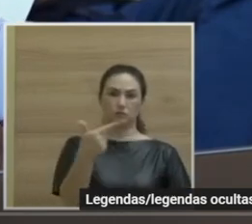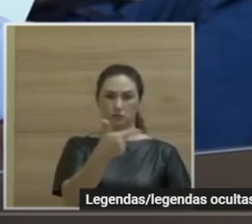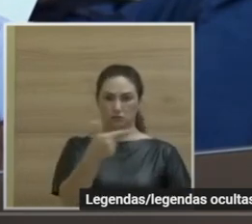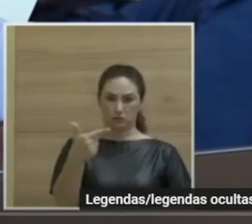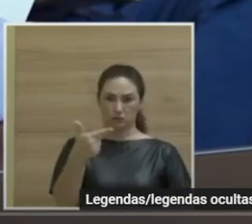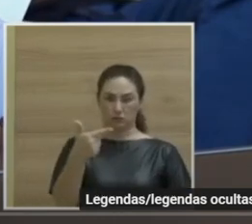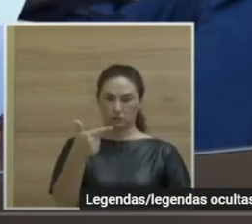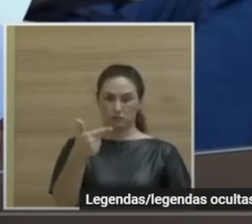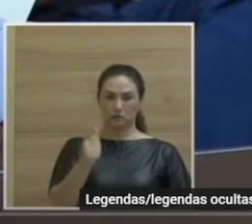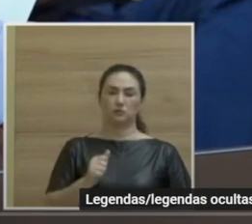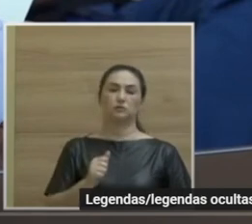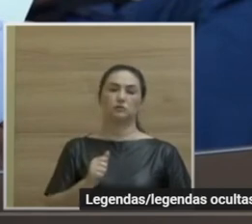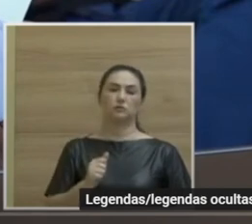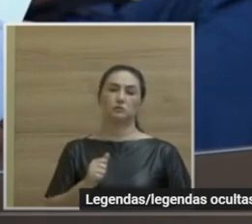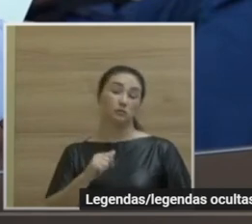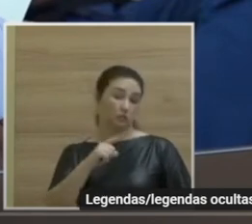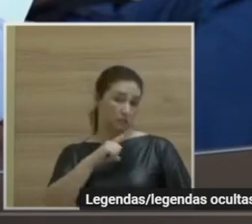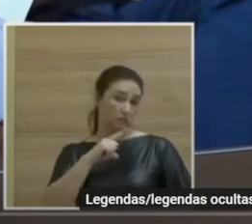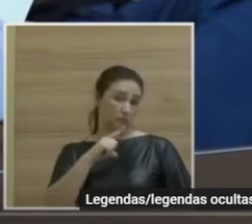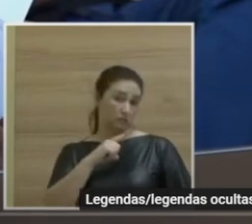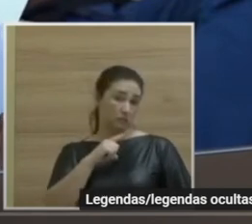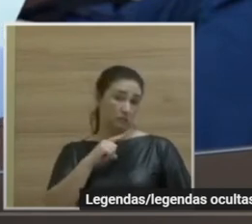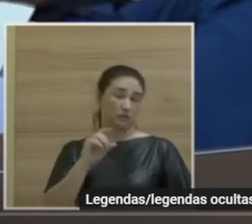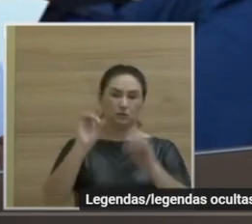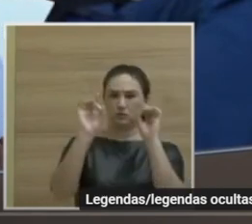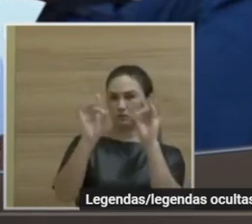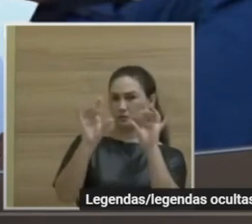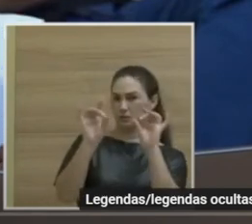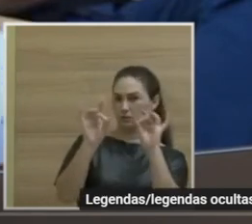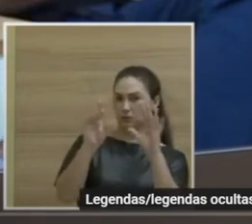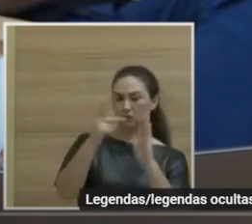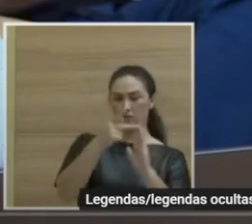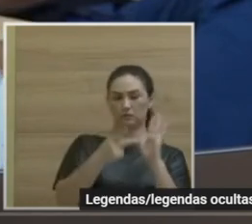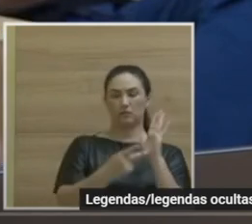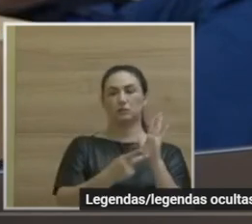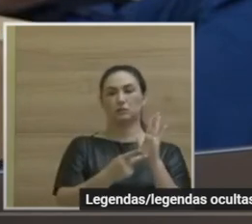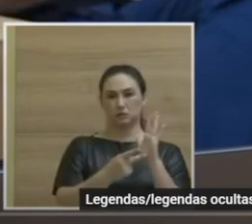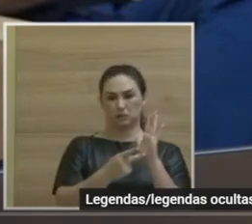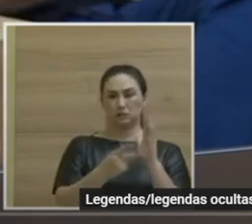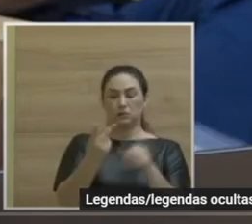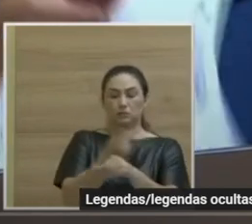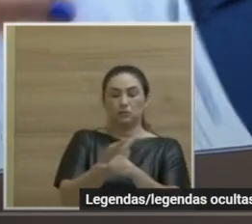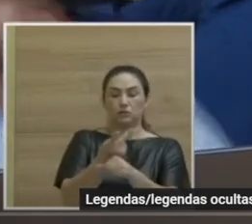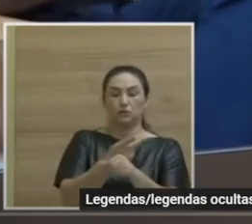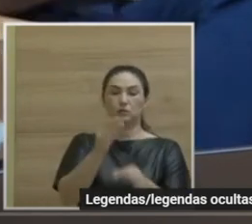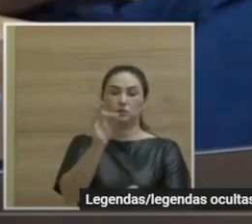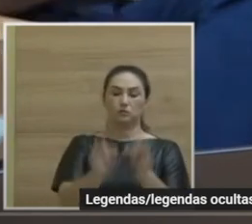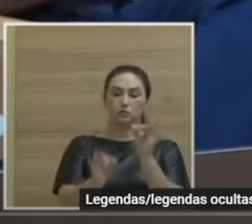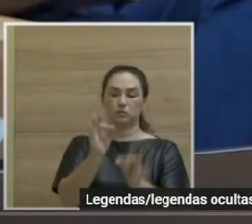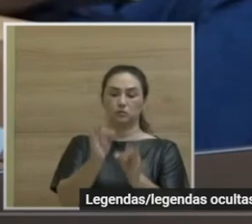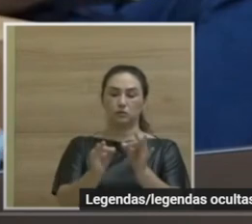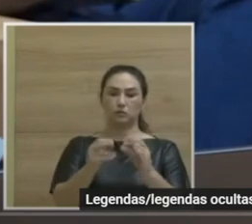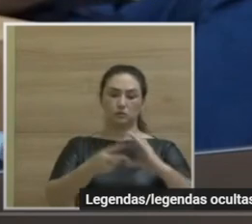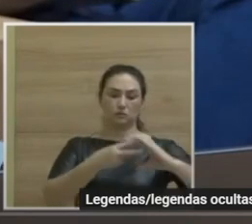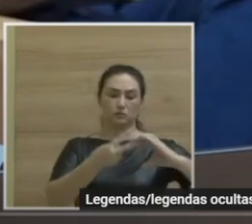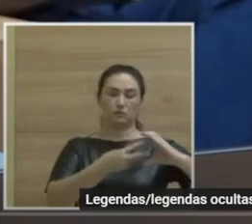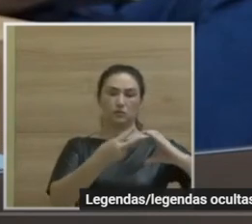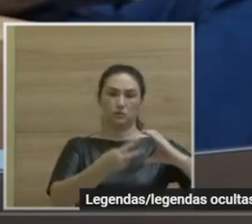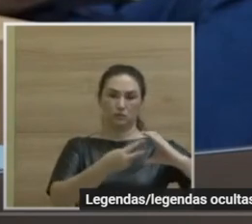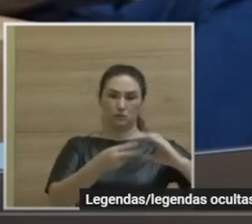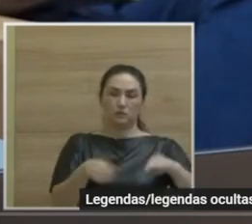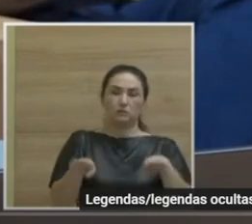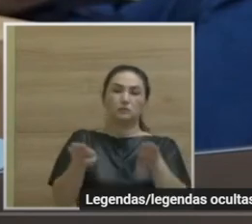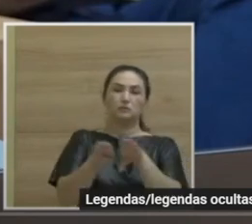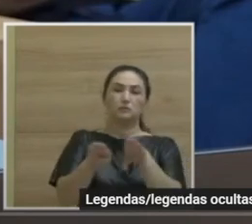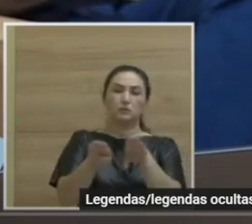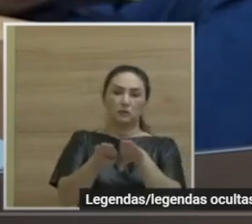2022, levando em consideração especialmente o parecer do procurador jurídico desta casa, como